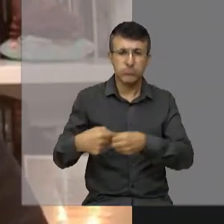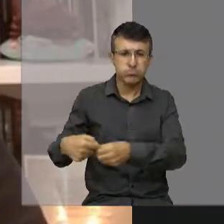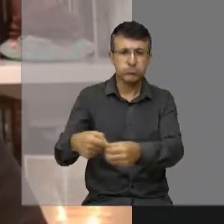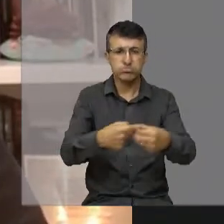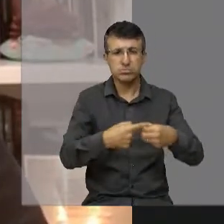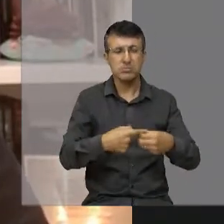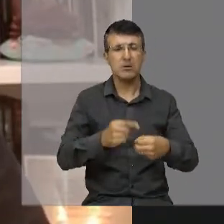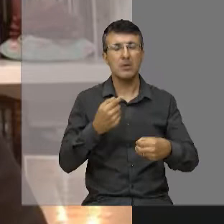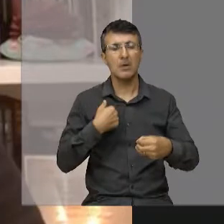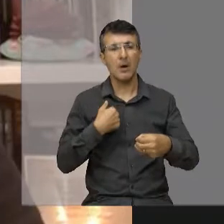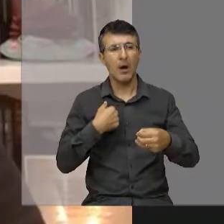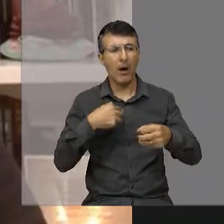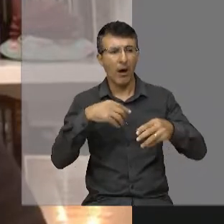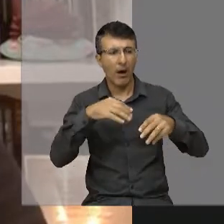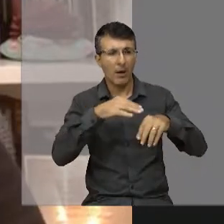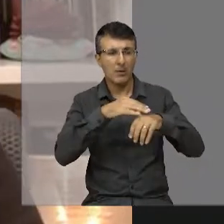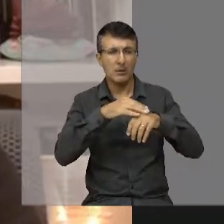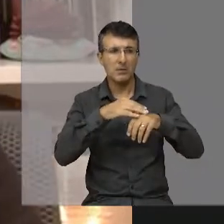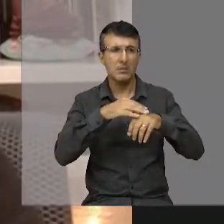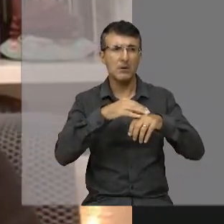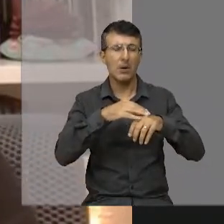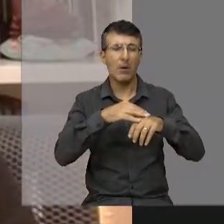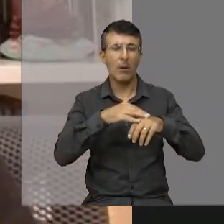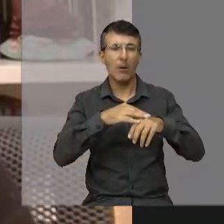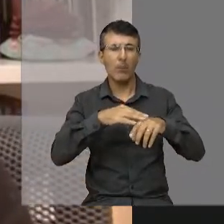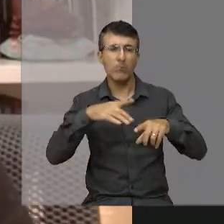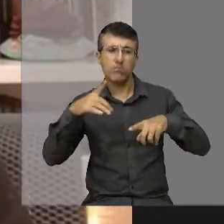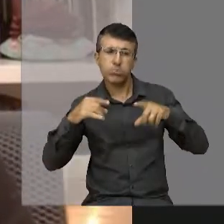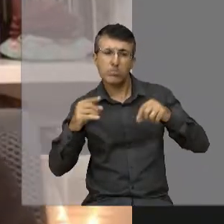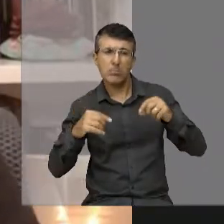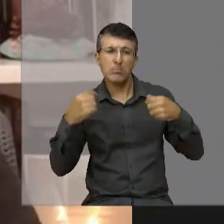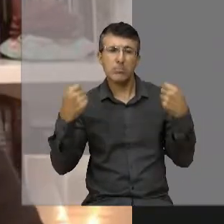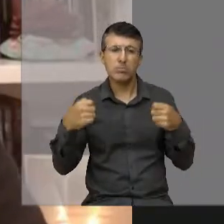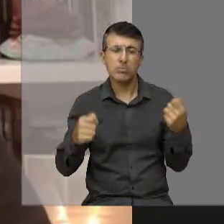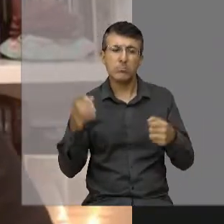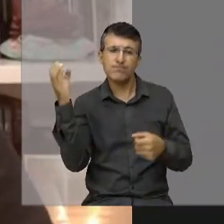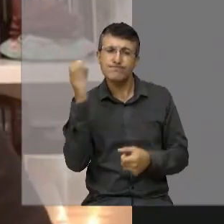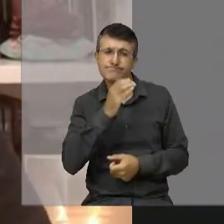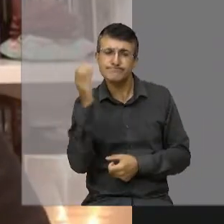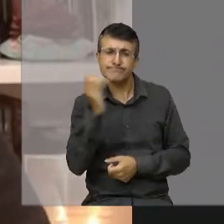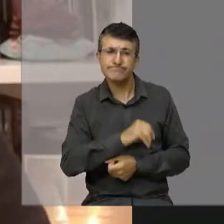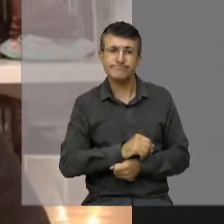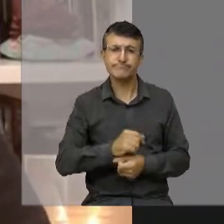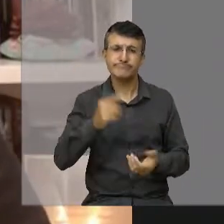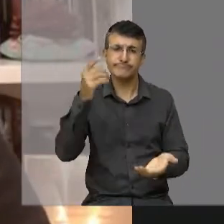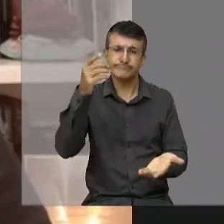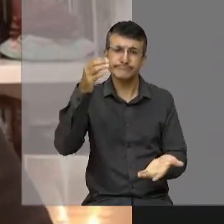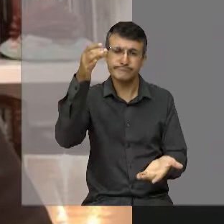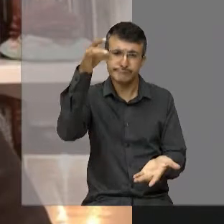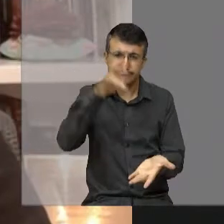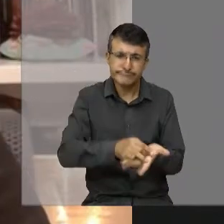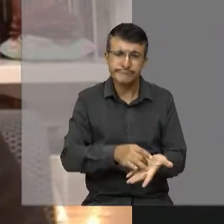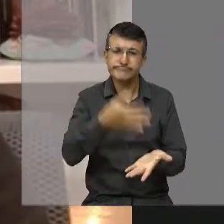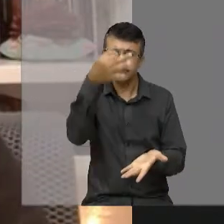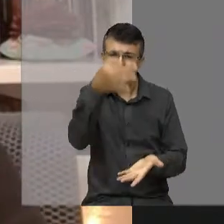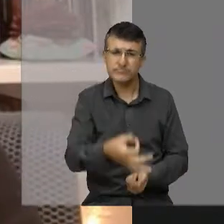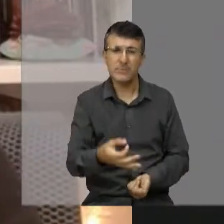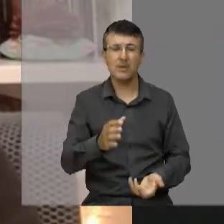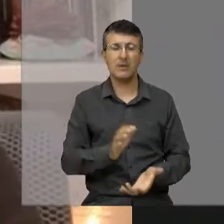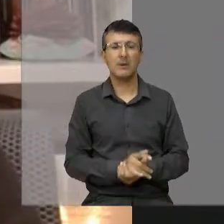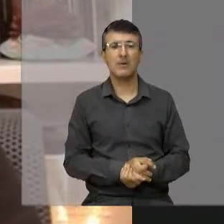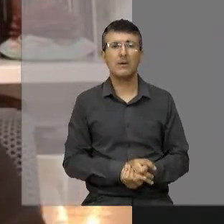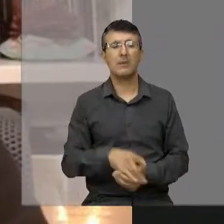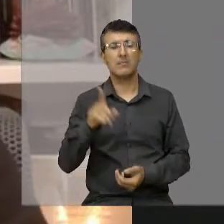mais efetivas. E até no sentido da fala da vereadora Ana Amélia, nessa questão da delegacia, a gente